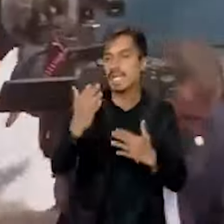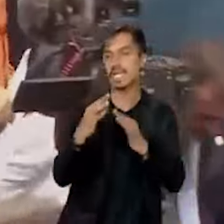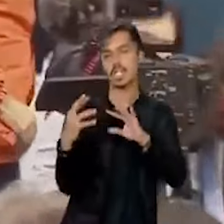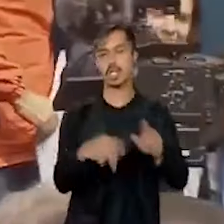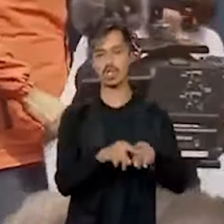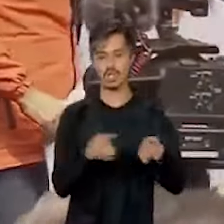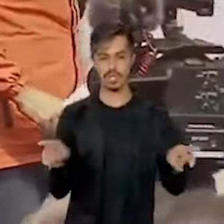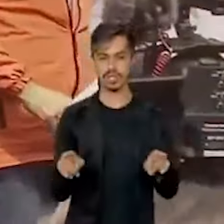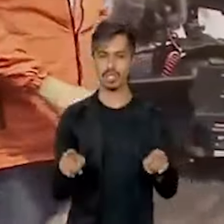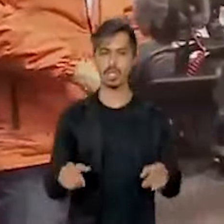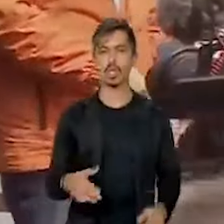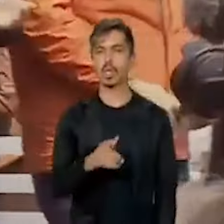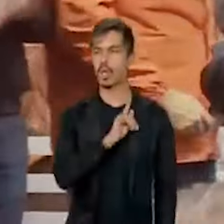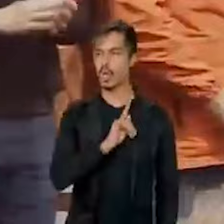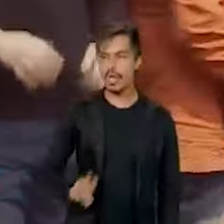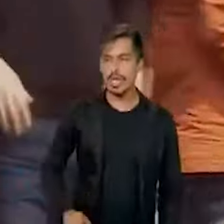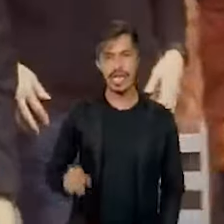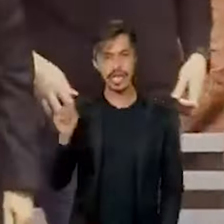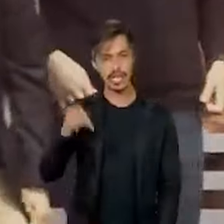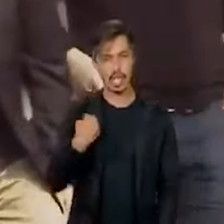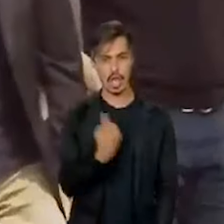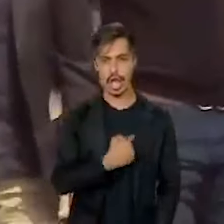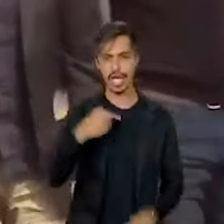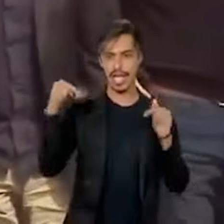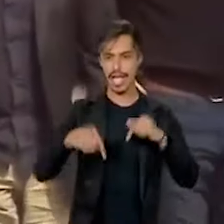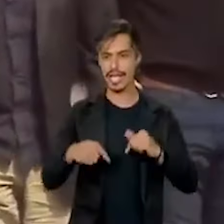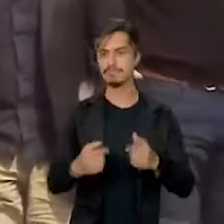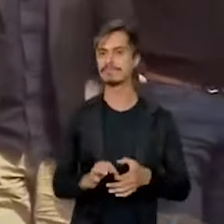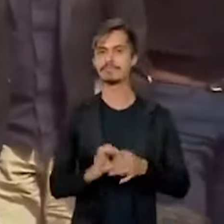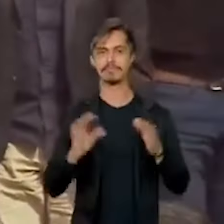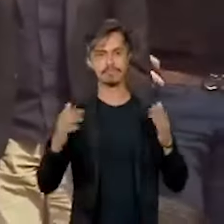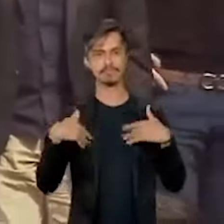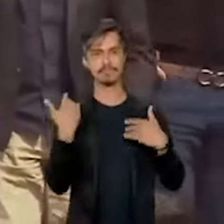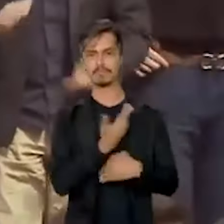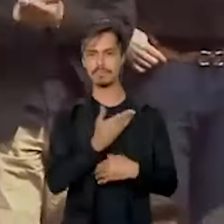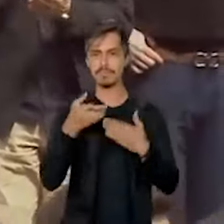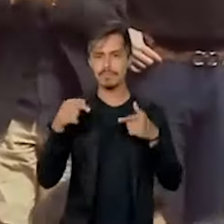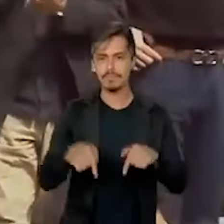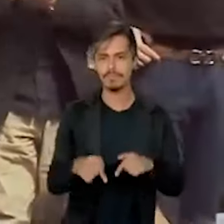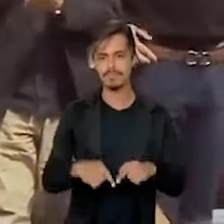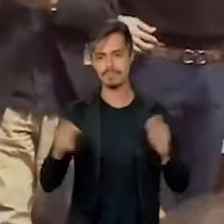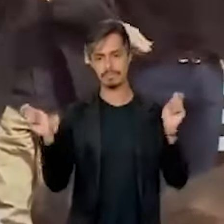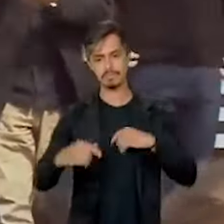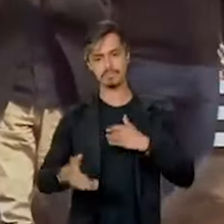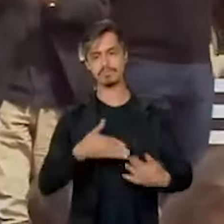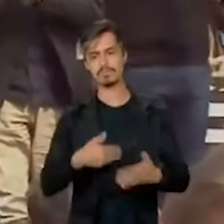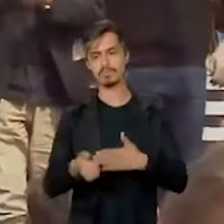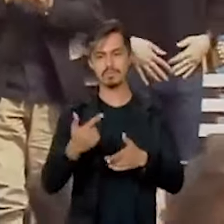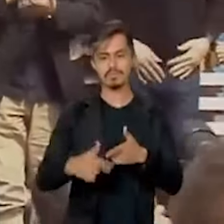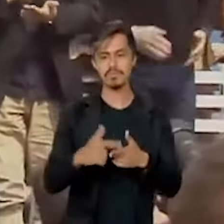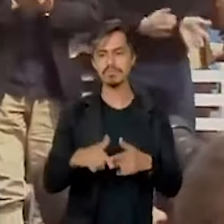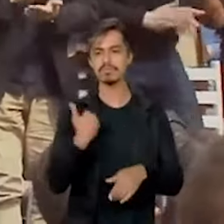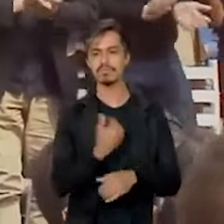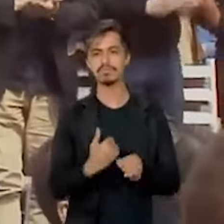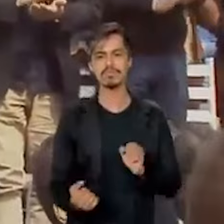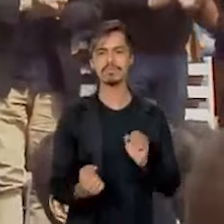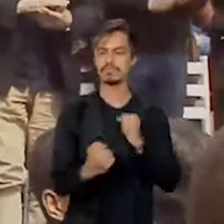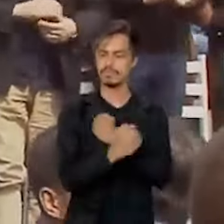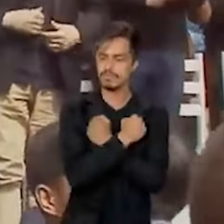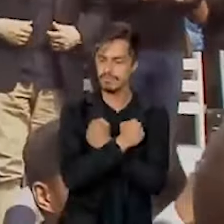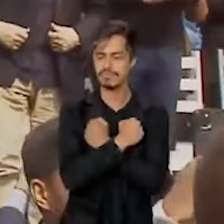vocês. E, governador, nós estamos à disposição do Estado do Rio Grande do Sul para qualquer coisa. Um abraço, gente,